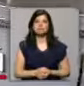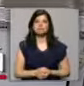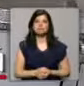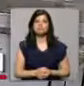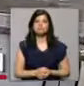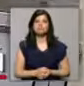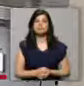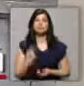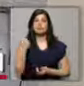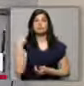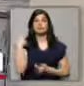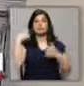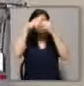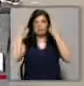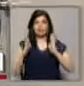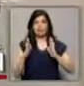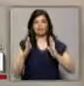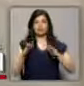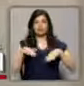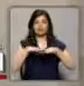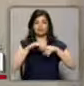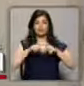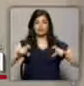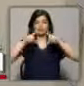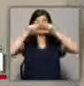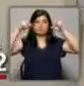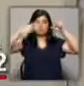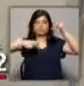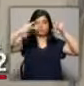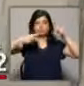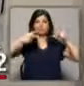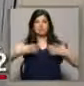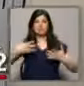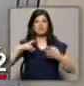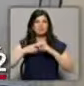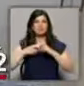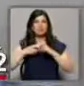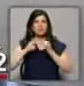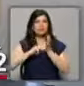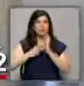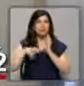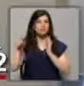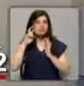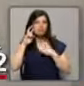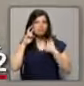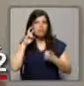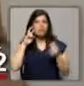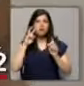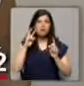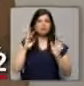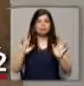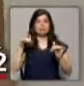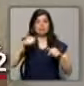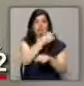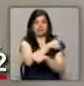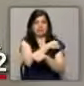É uma casa com dois pisos. Neste momento não sei se temos problemas técnicos, não sei se me estão a ouvir. É uma casa com dois pisos,